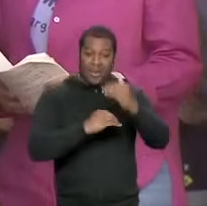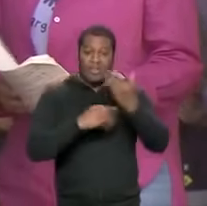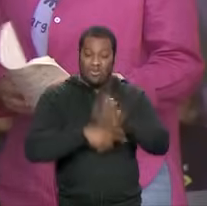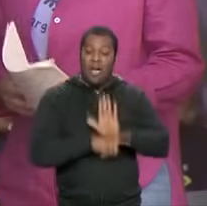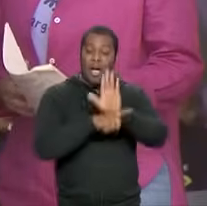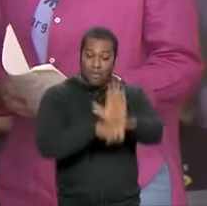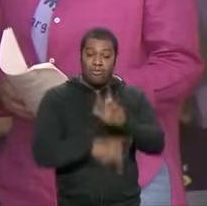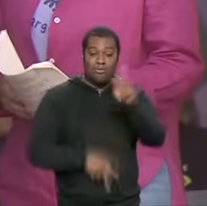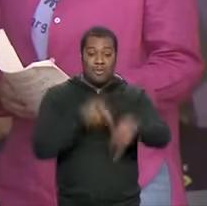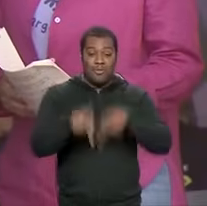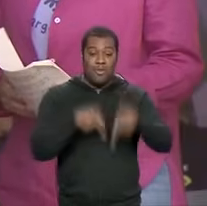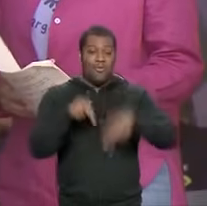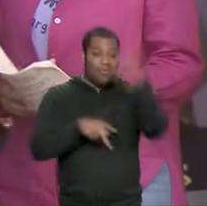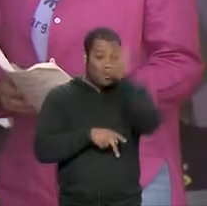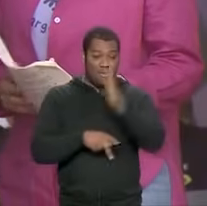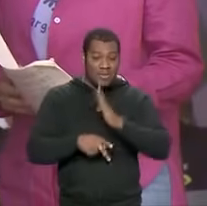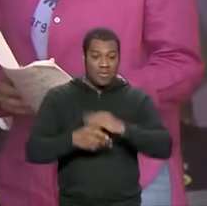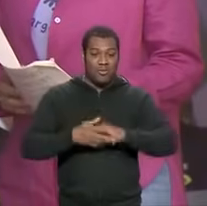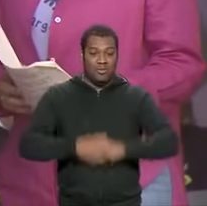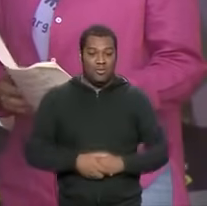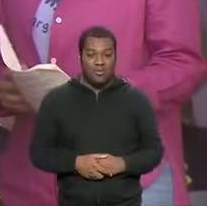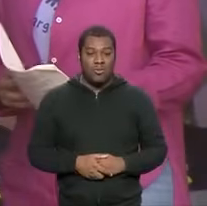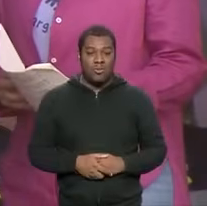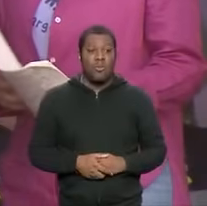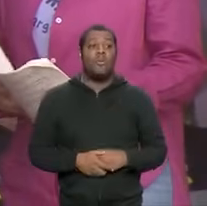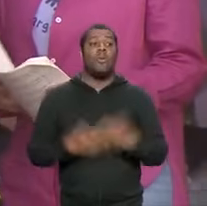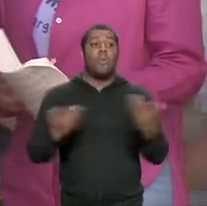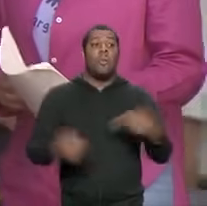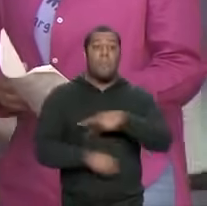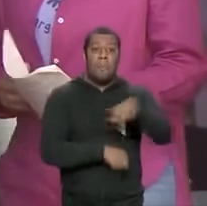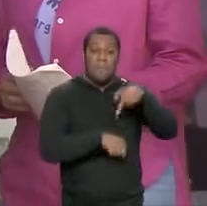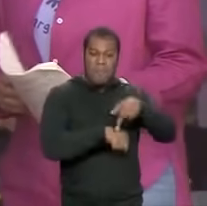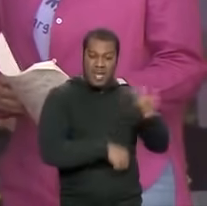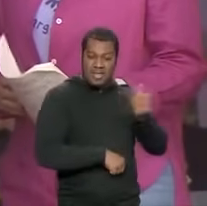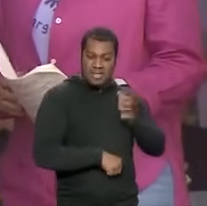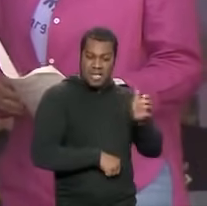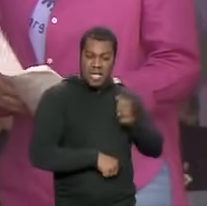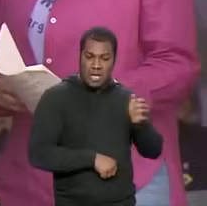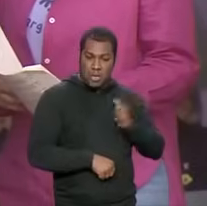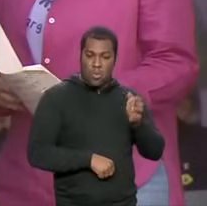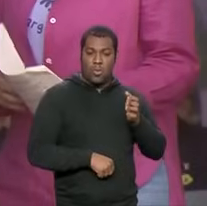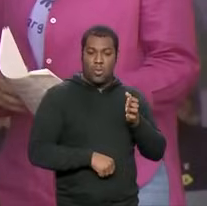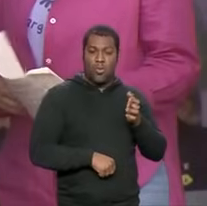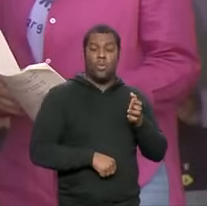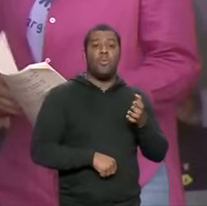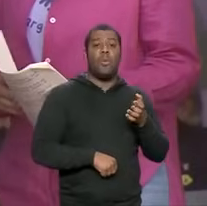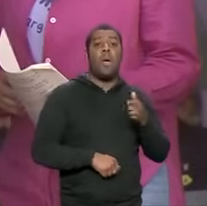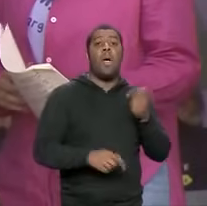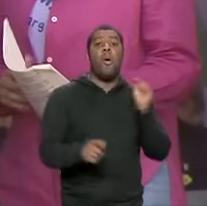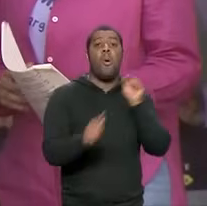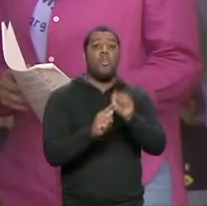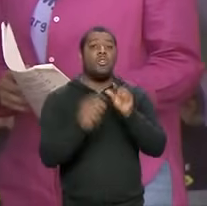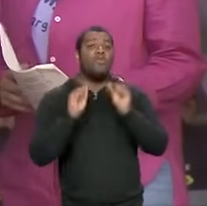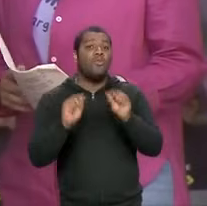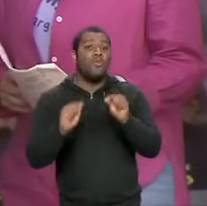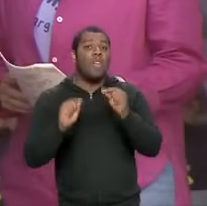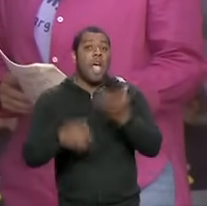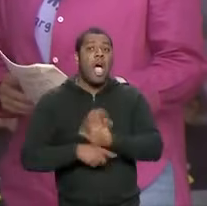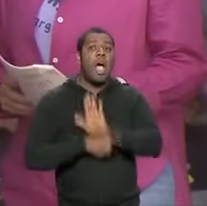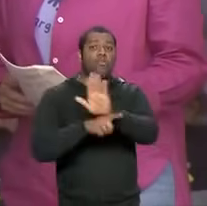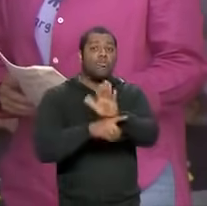sentido um país crescer se a riqueza desse crescimento foram distribuída chegar na mão de vocês